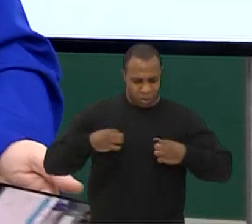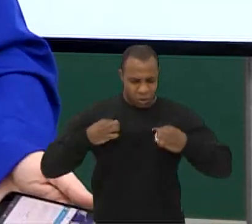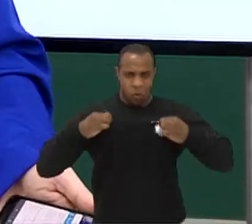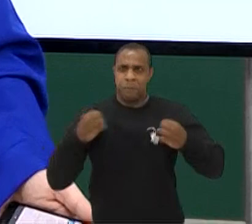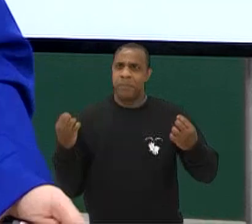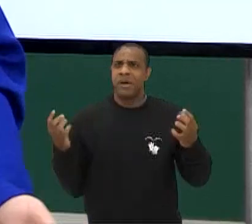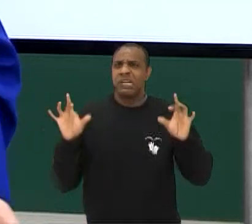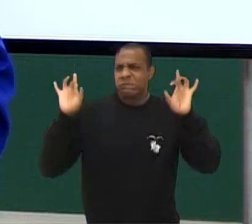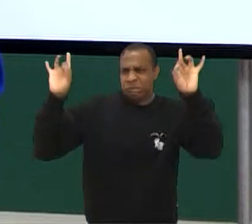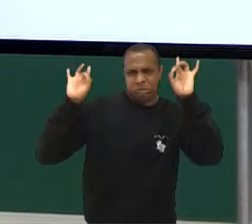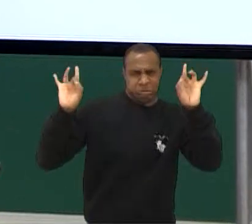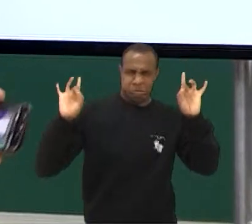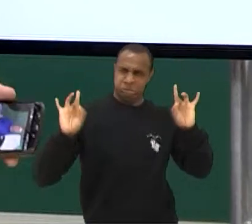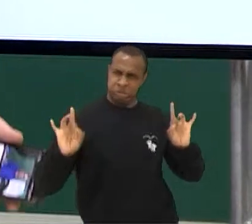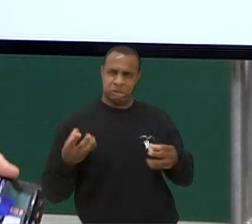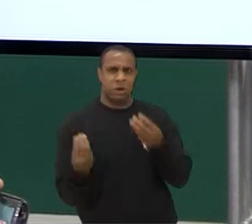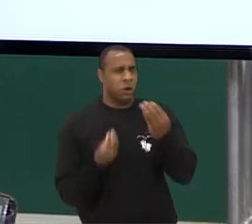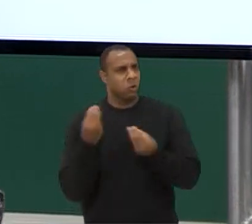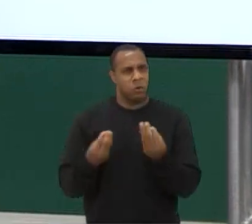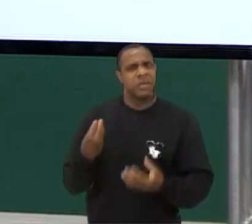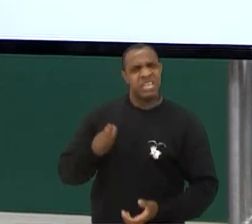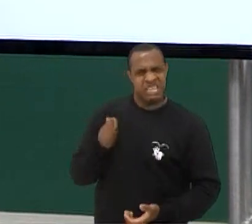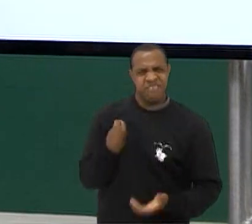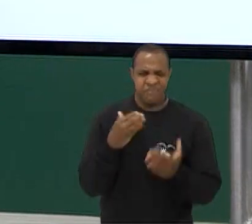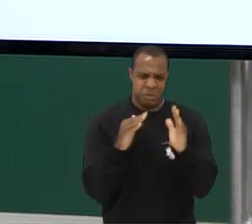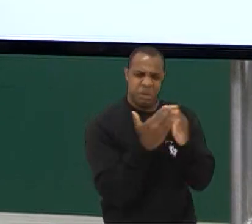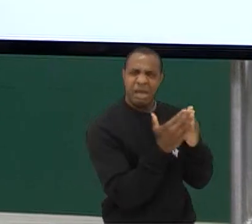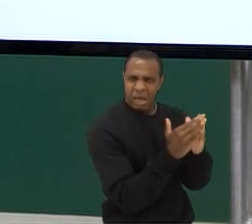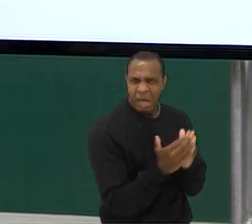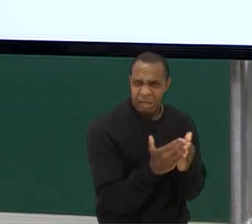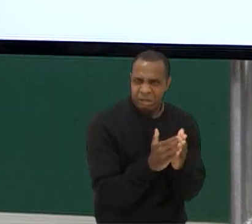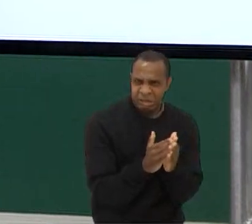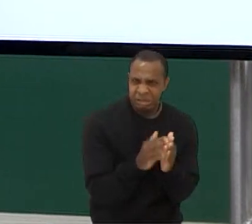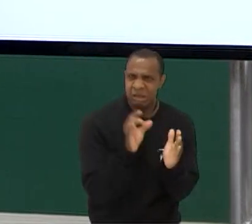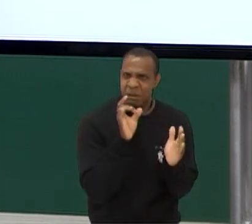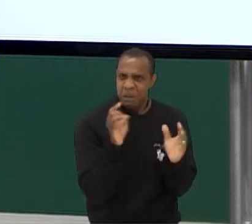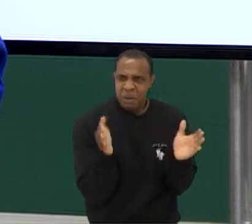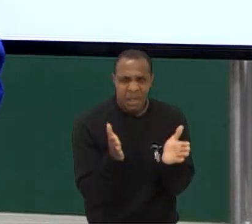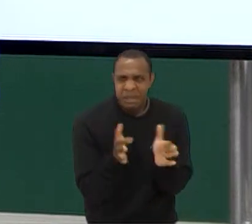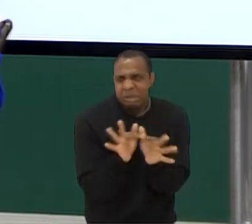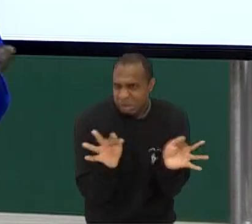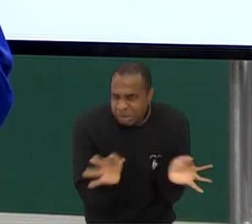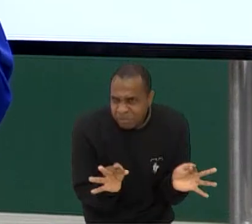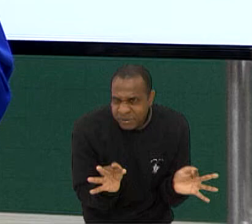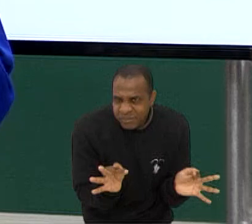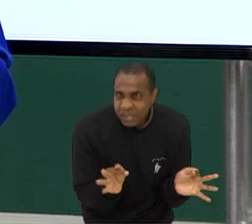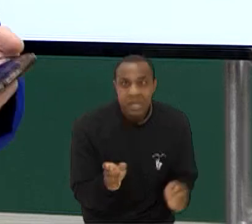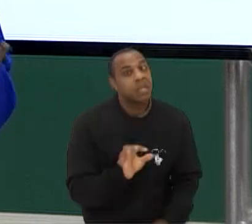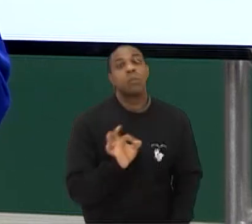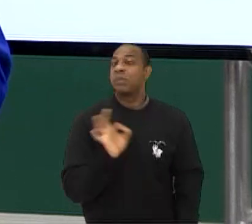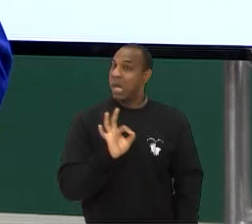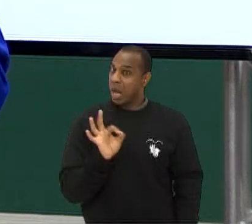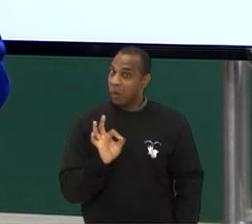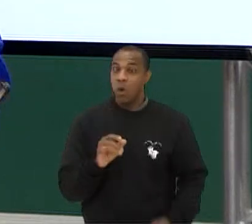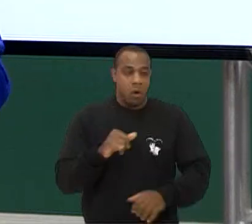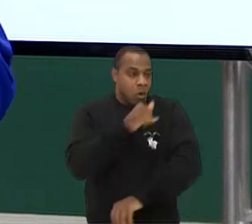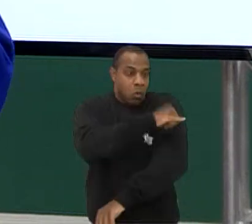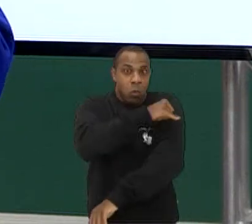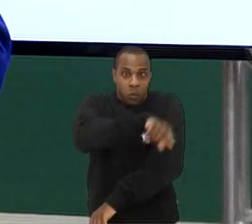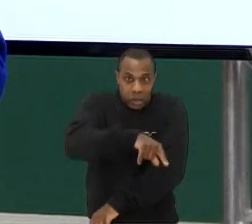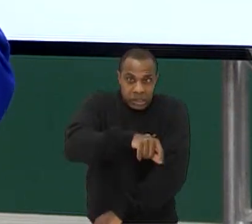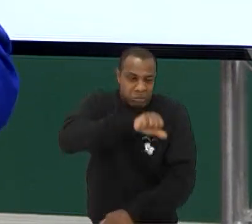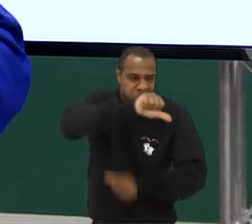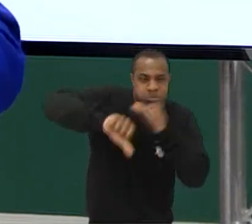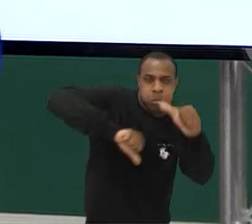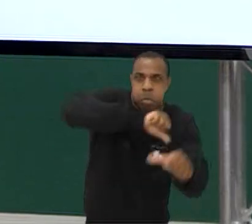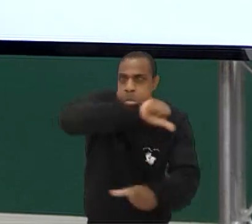grande império, eles vinham viver em uma casinha, em um puxadinho? Foi reformado todo o Rio de Janeiro, urbanizado, criado